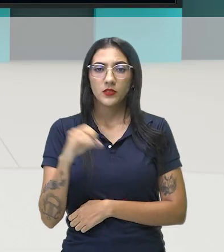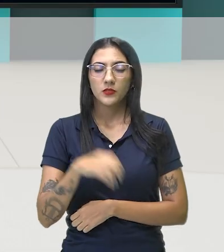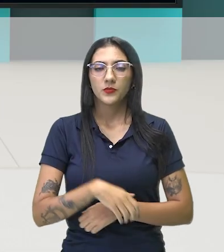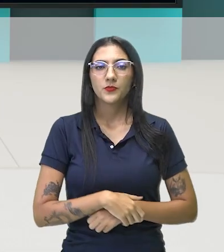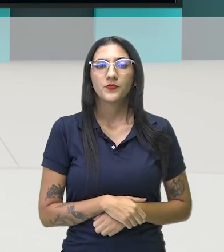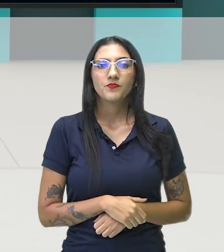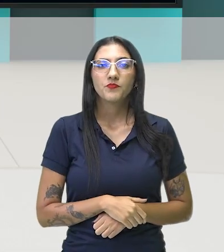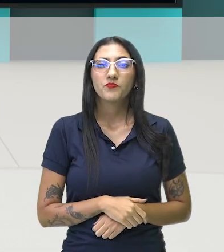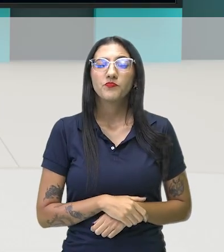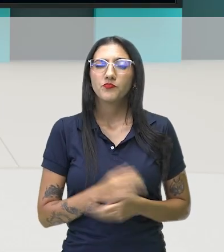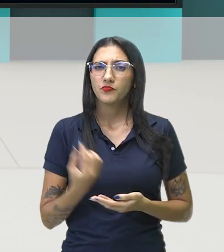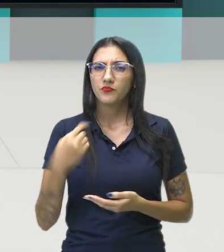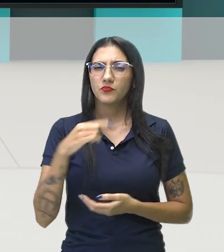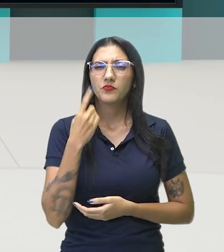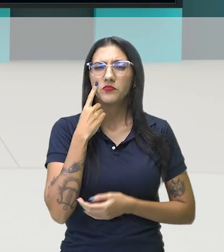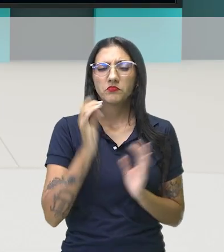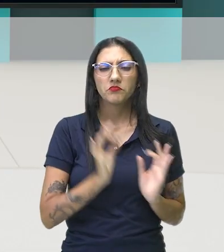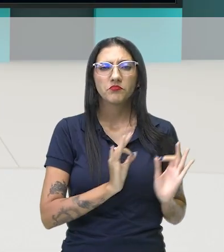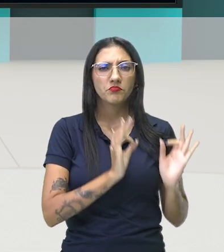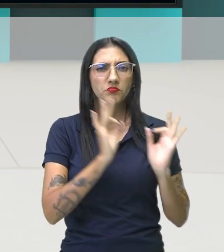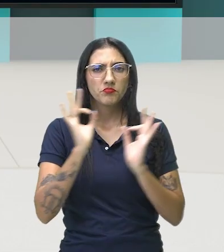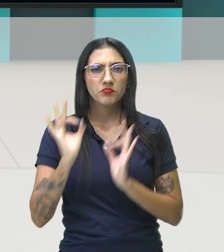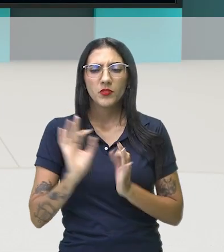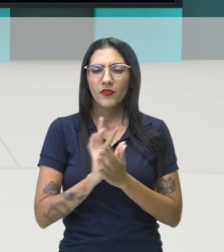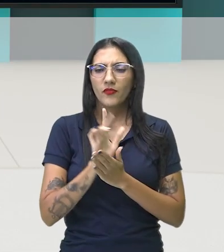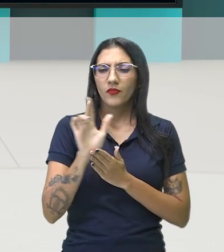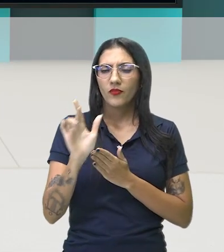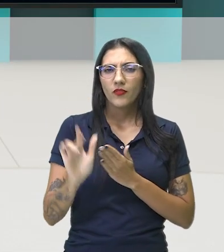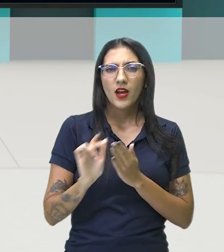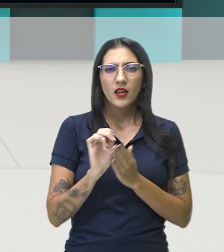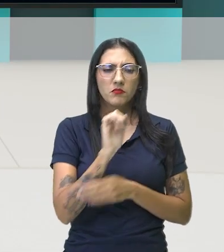viram, nós vimos várias obras em diferentes